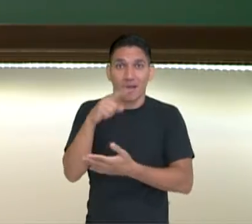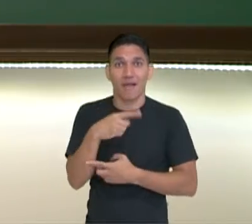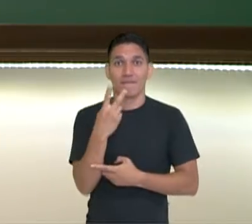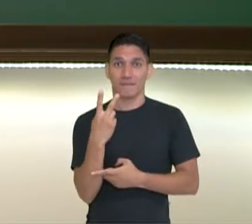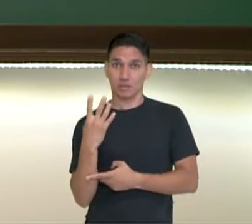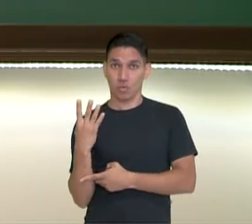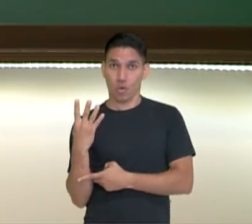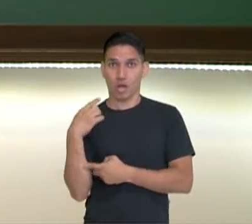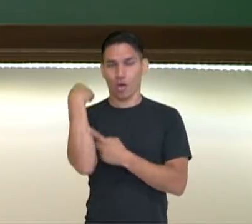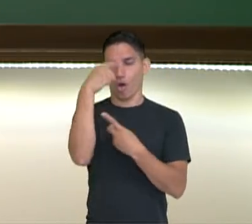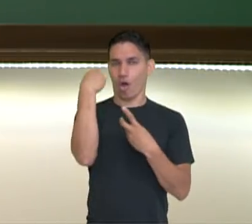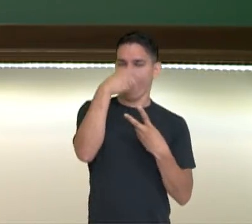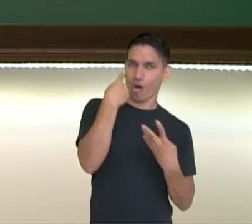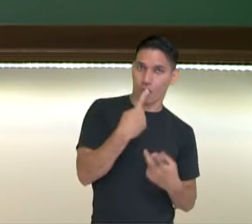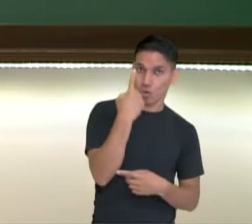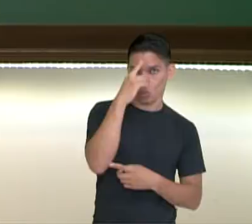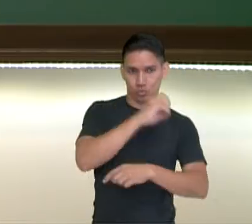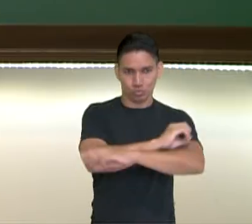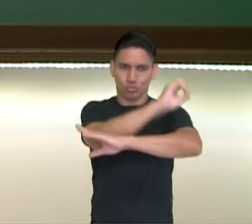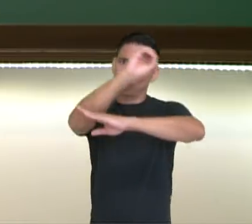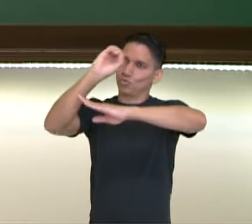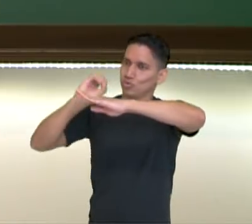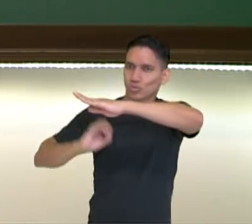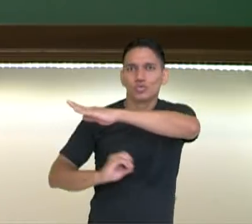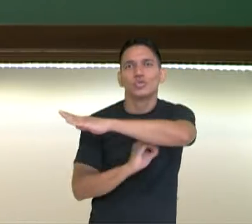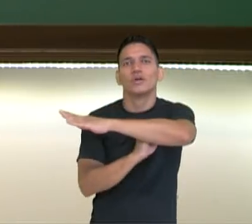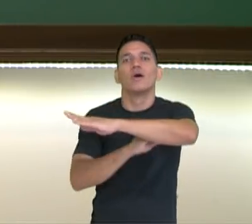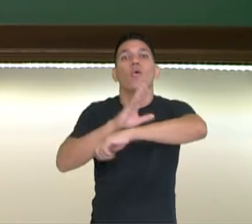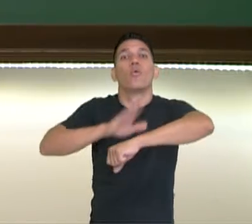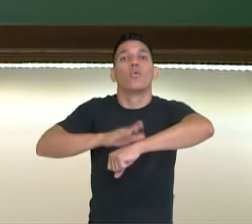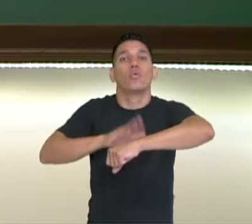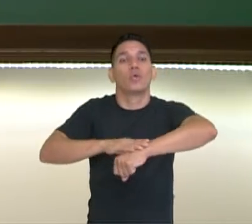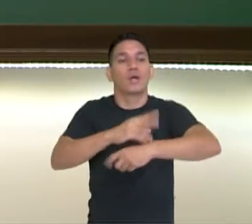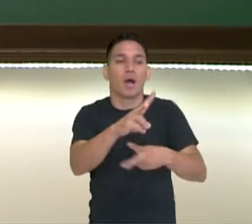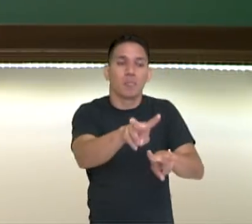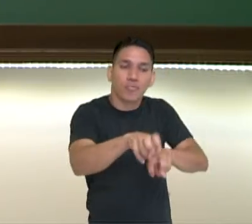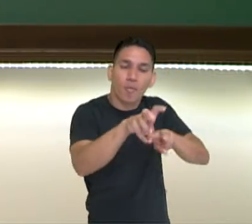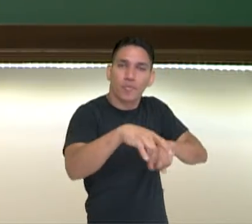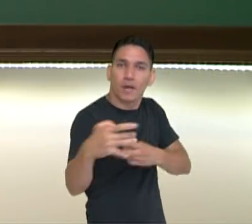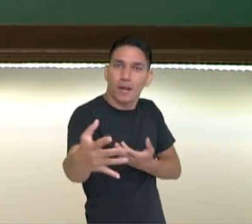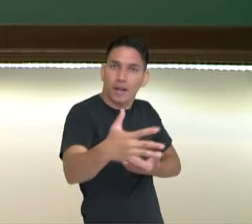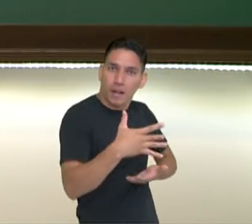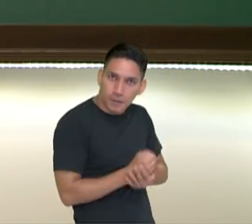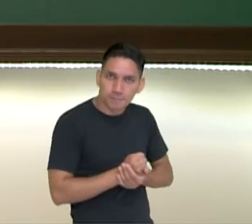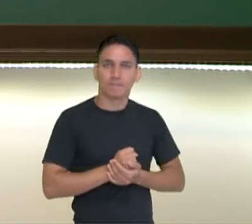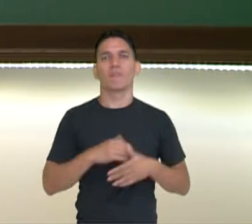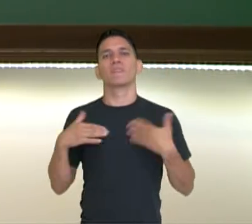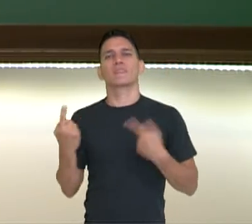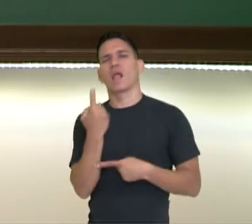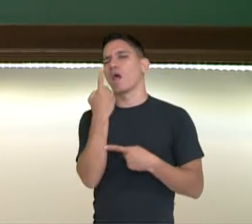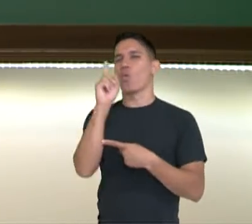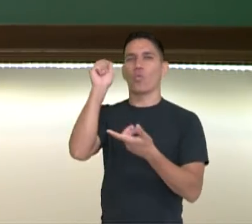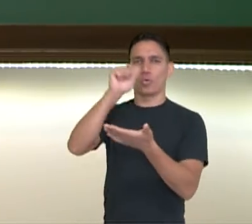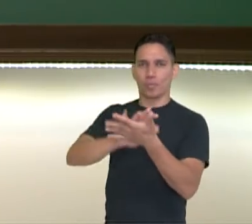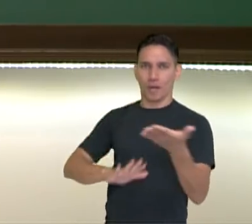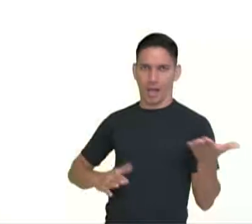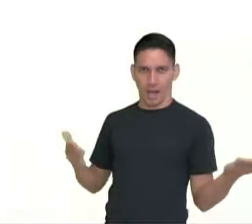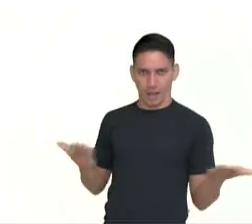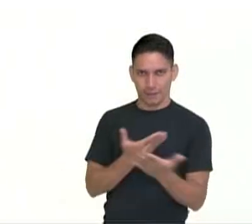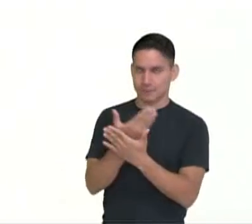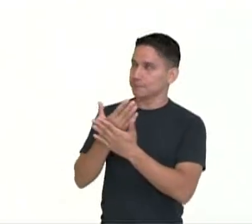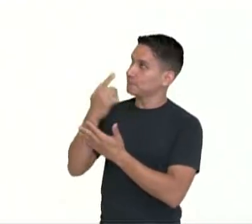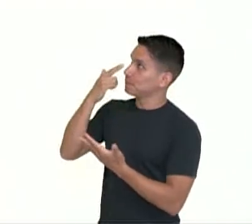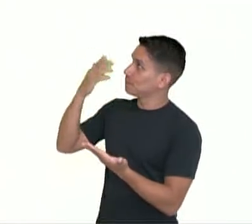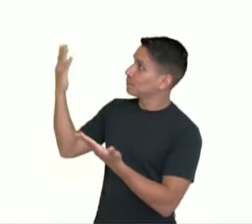isso para que eles conseguissem organizar melhor o tempo e a colheita. Então vamos para a nossa última atividade da aula de hoje.